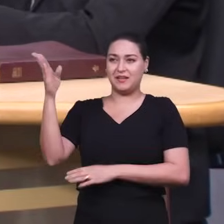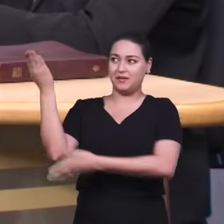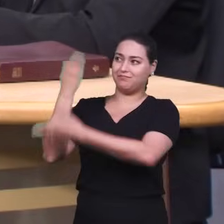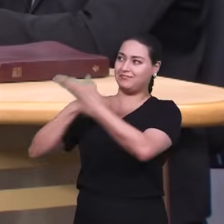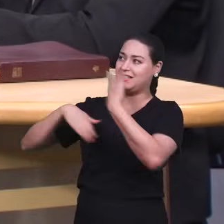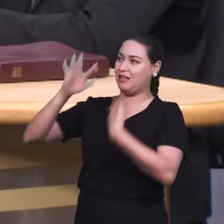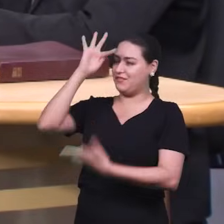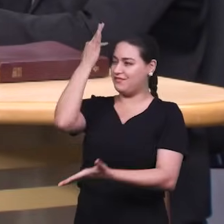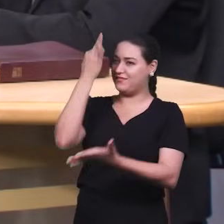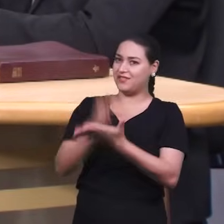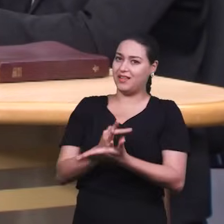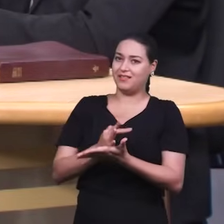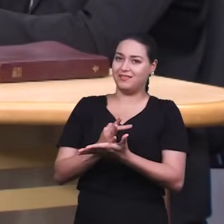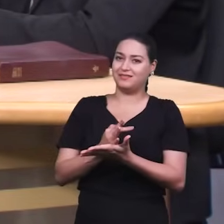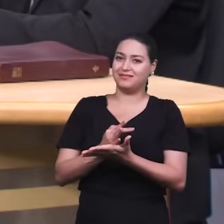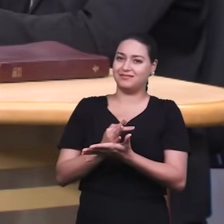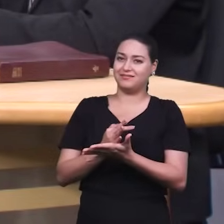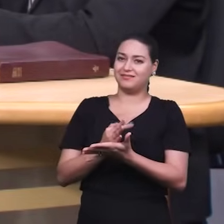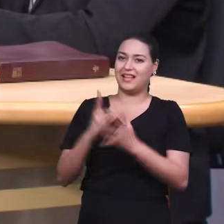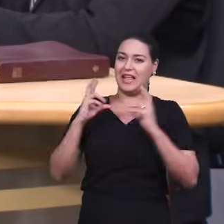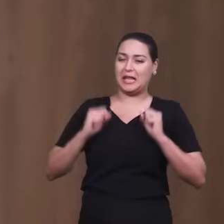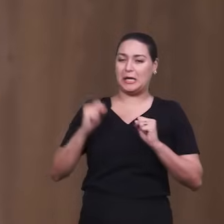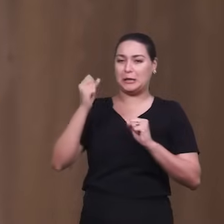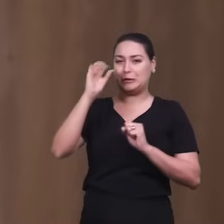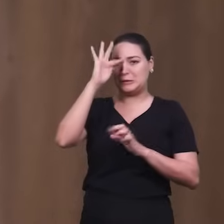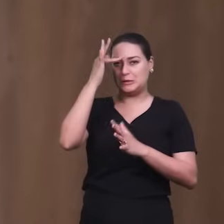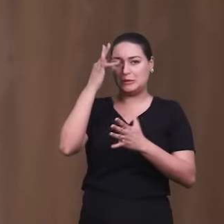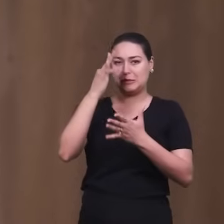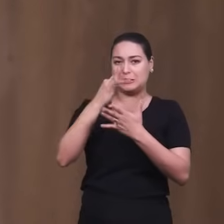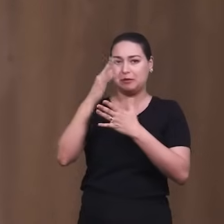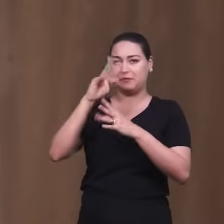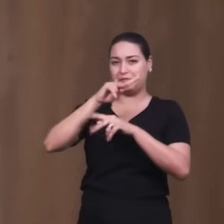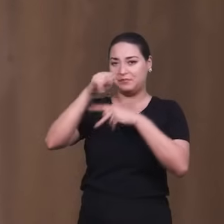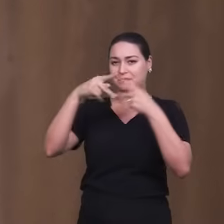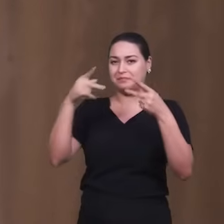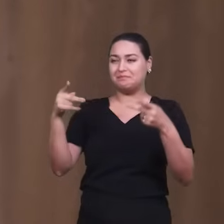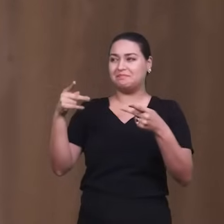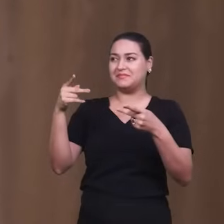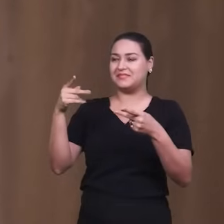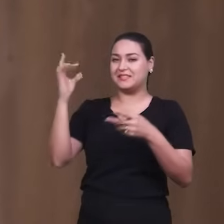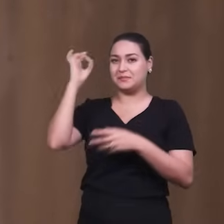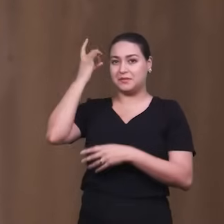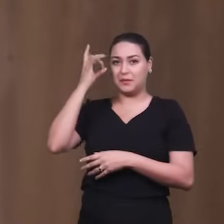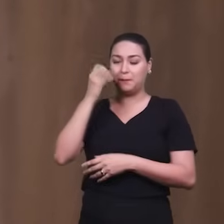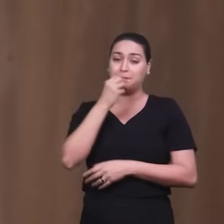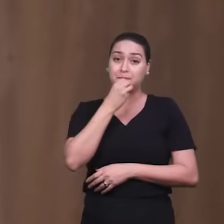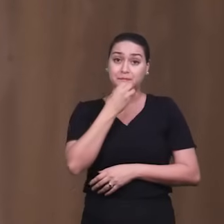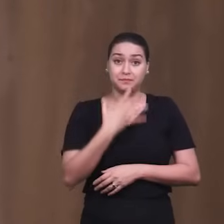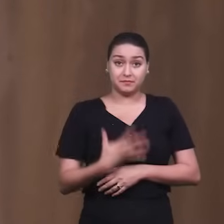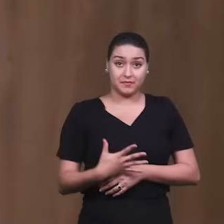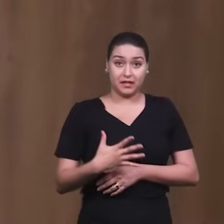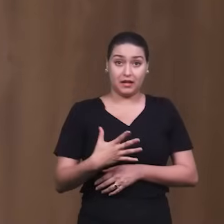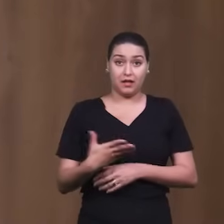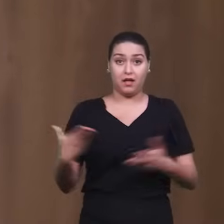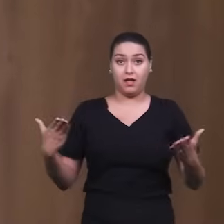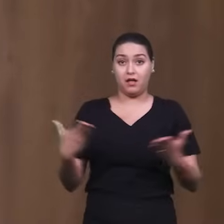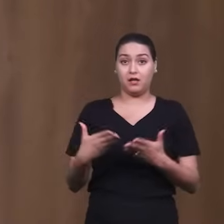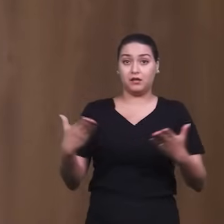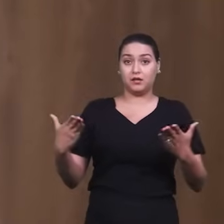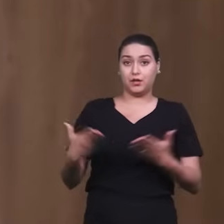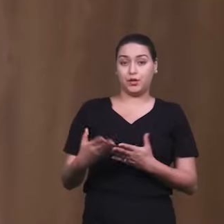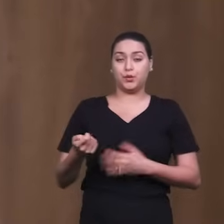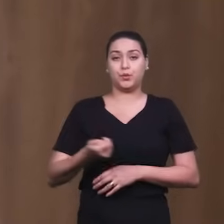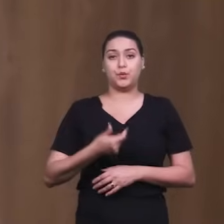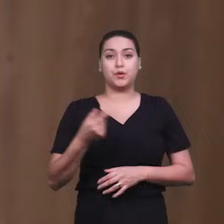que é a fé. Né? Glória a Deus. Muito bem. Bom, nós estamos nos aproximando já no final de mais um